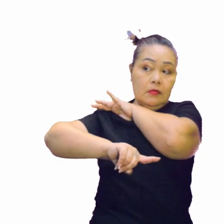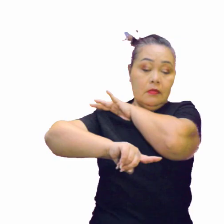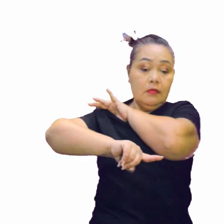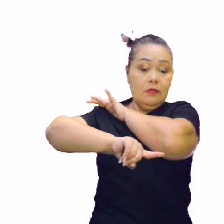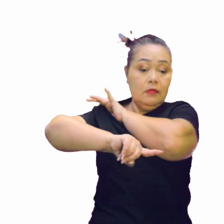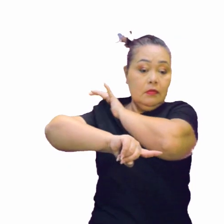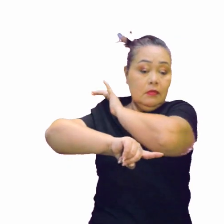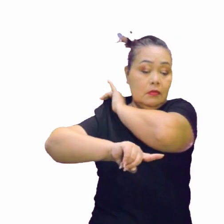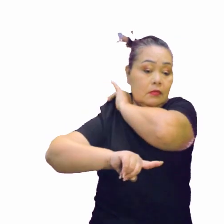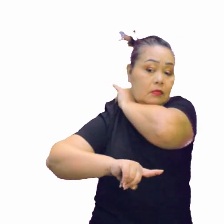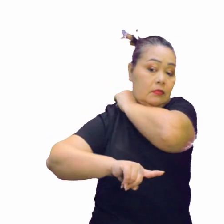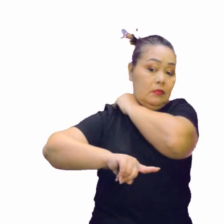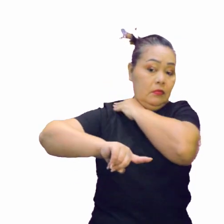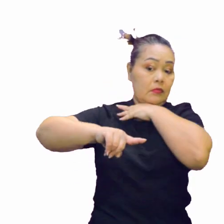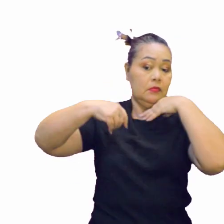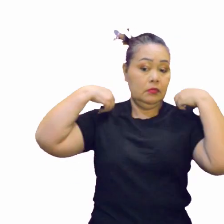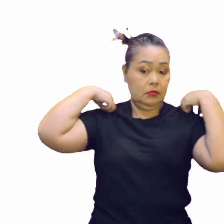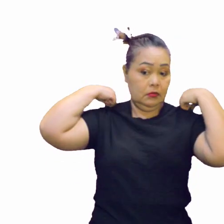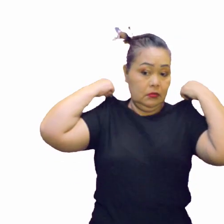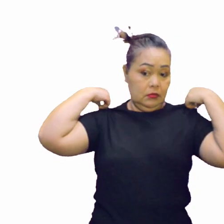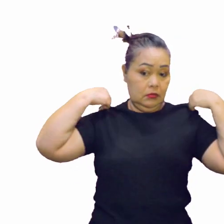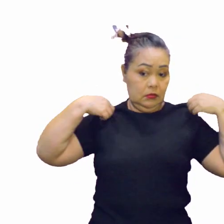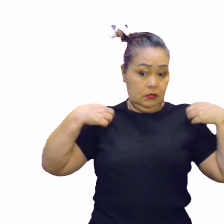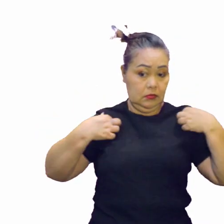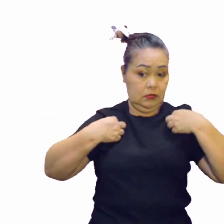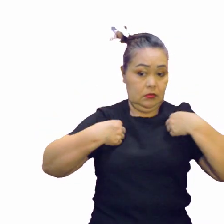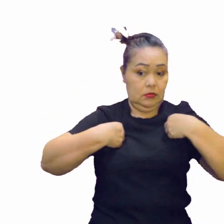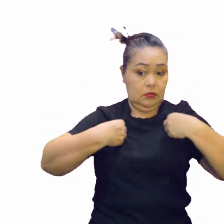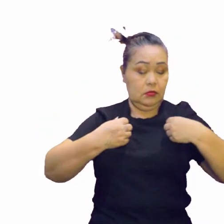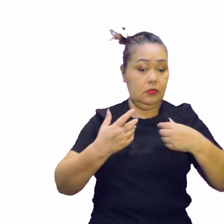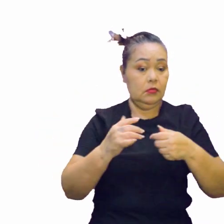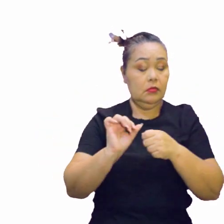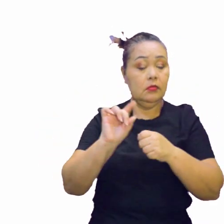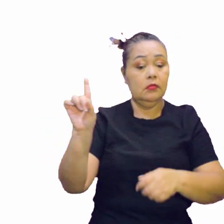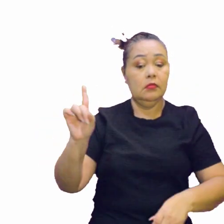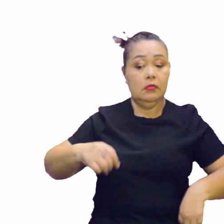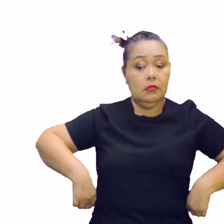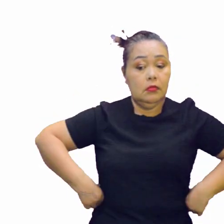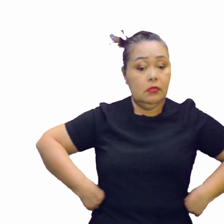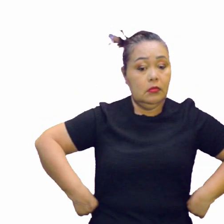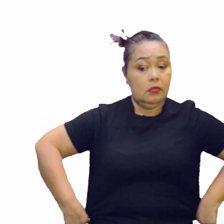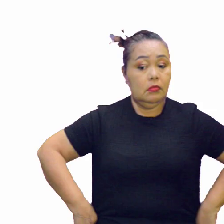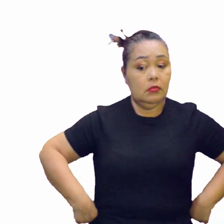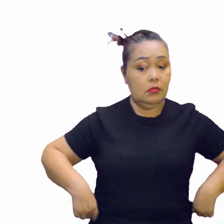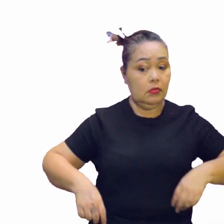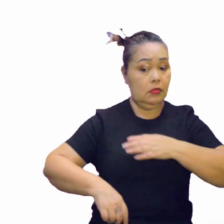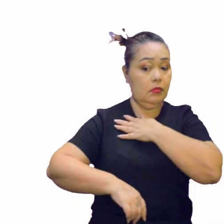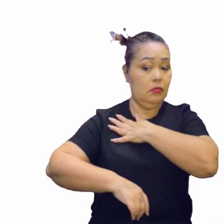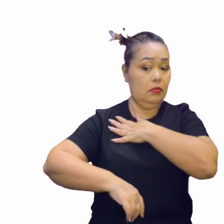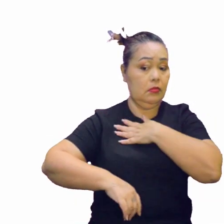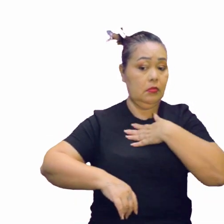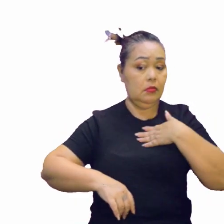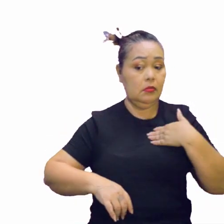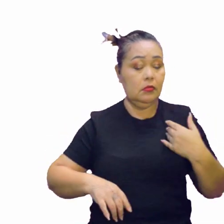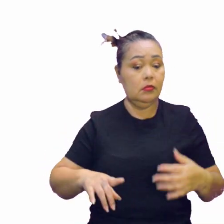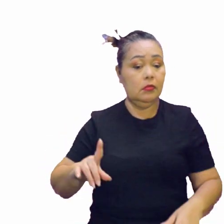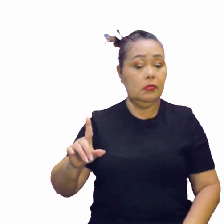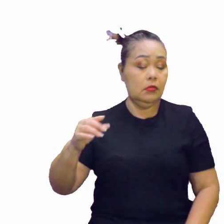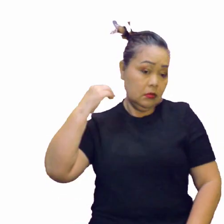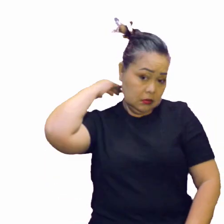Cara, isso é muito bonito de ver assim, né? Mas vai preparar. É o quê? Você está